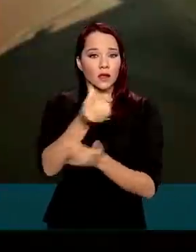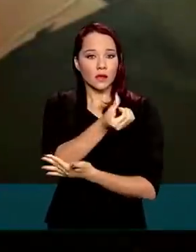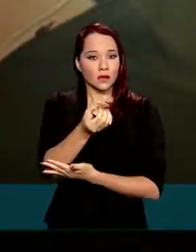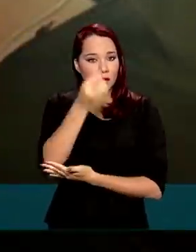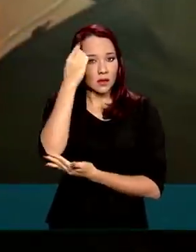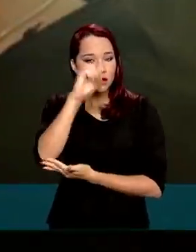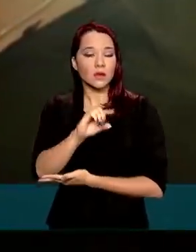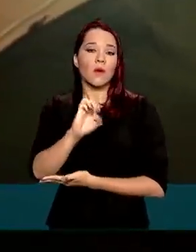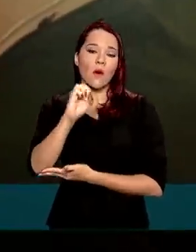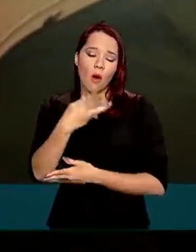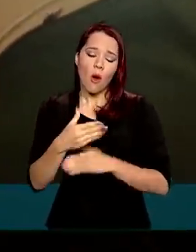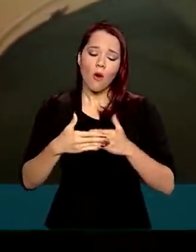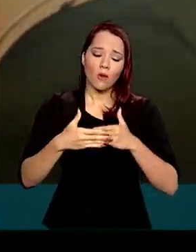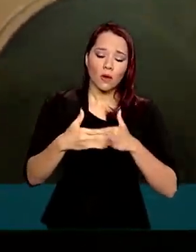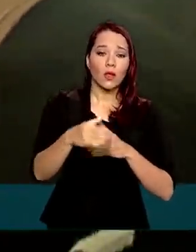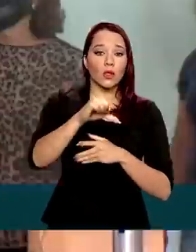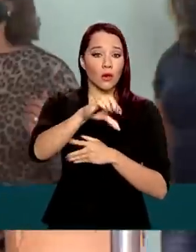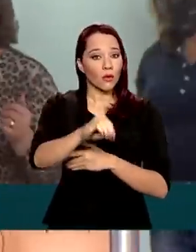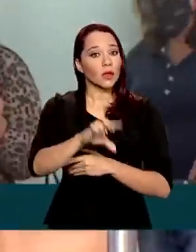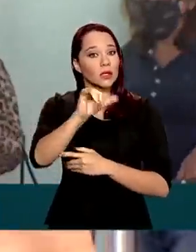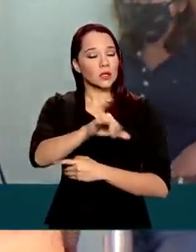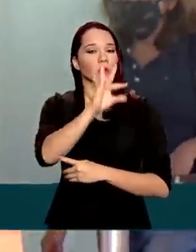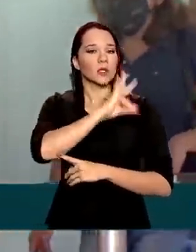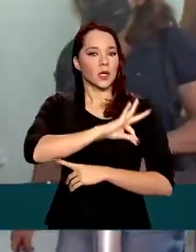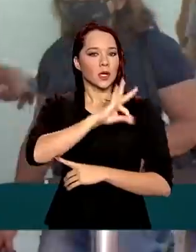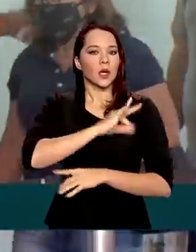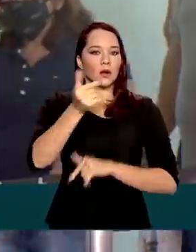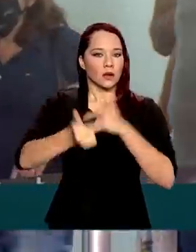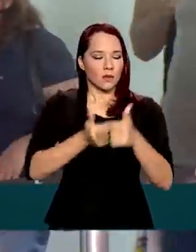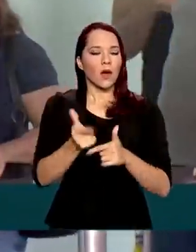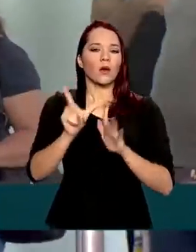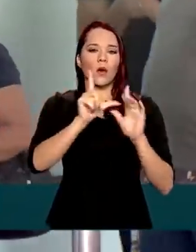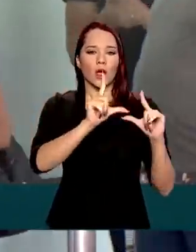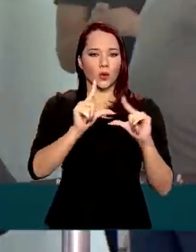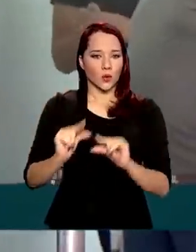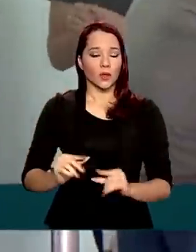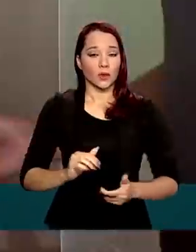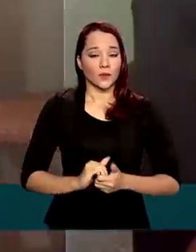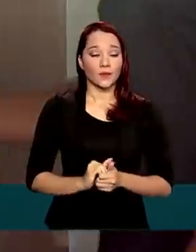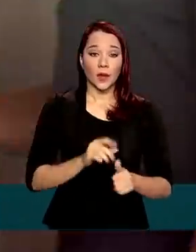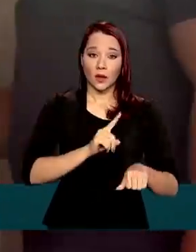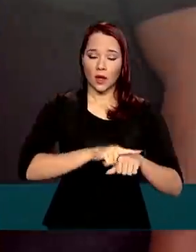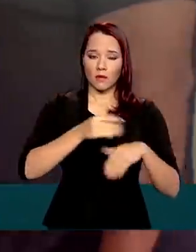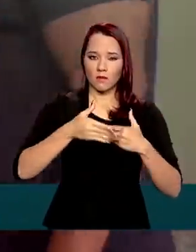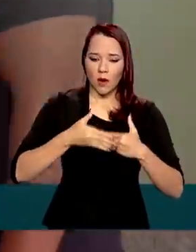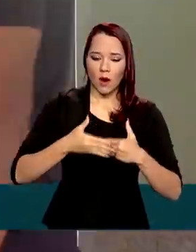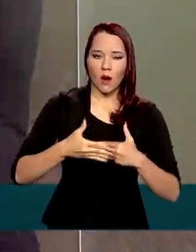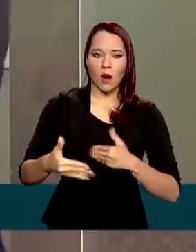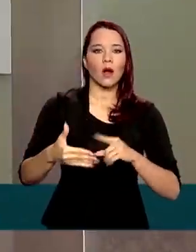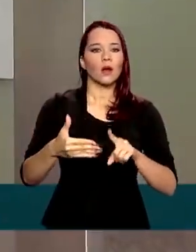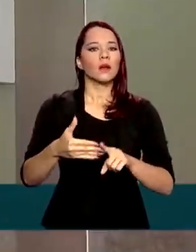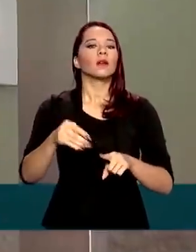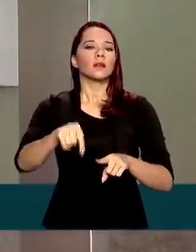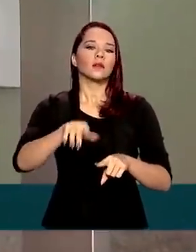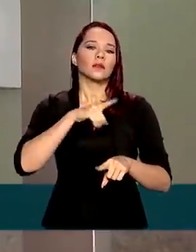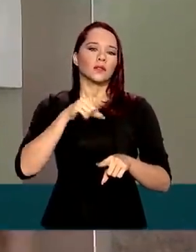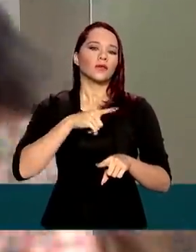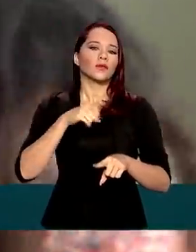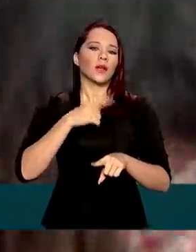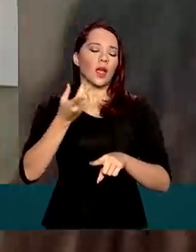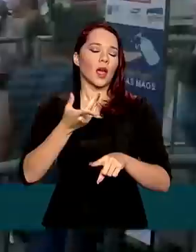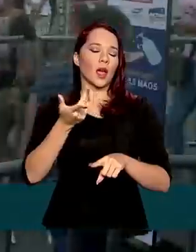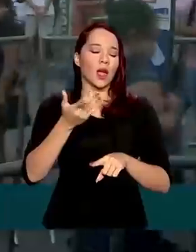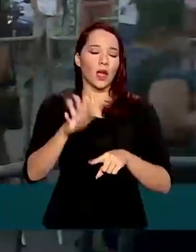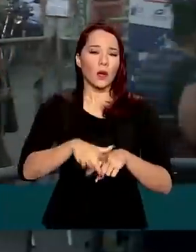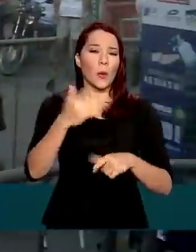dias, ou por até 90 se a remuneração e a jornada foram reduzidas. Prazos que podem ser prorrogados enquanto durar o estado de